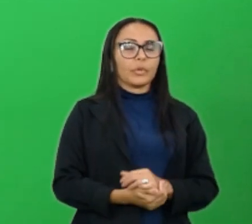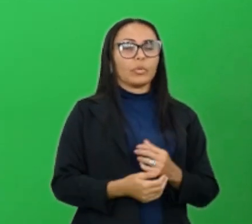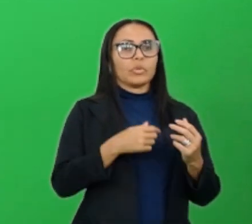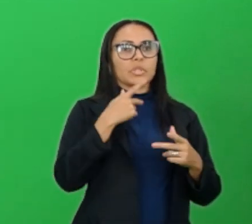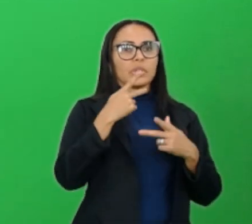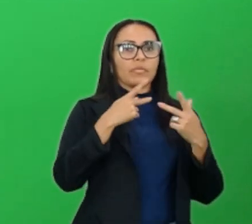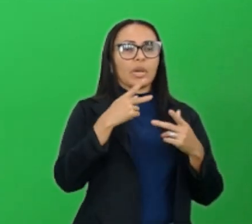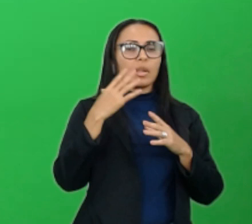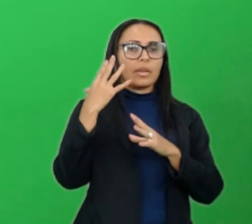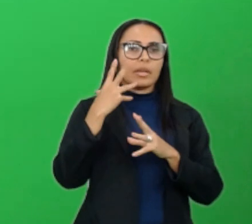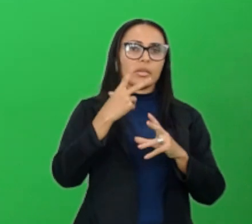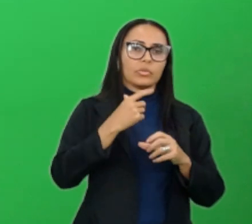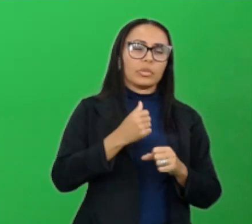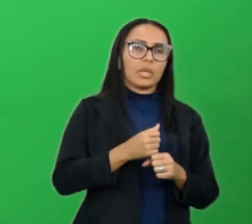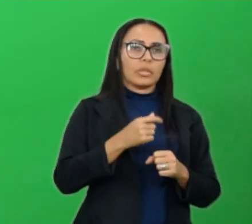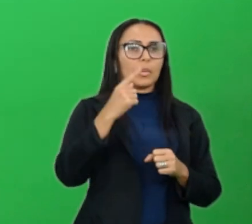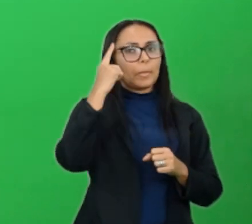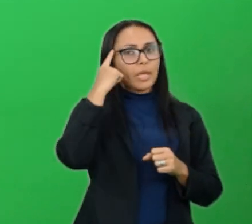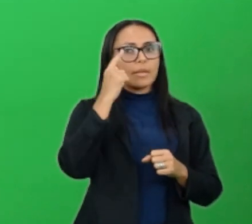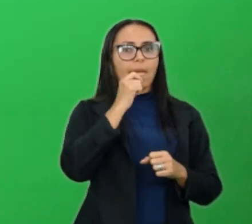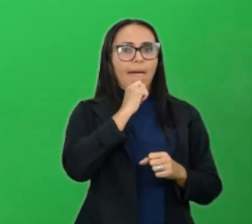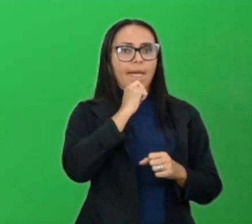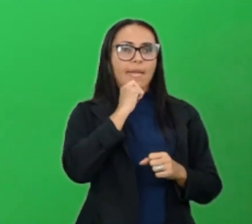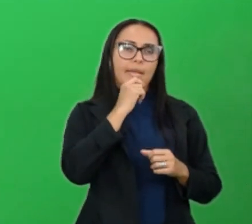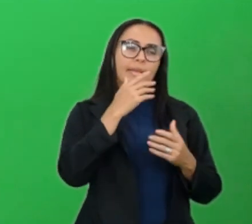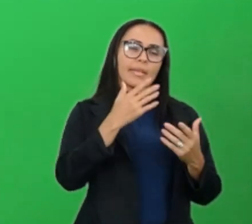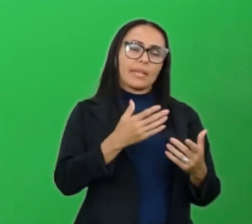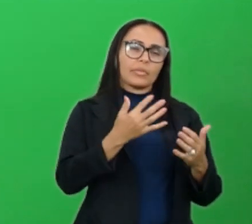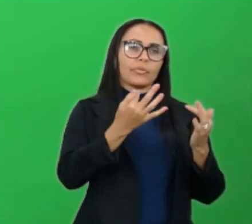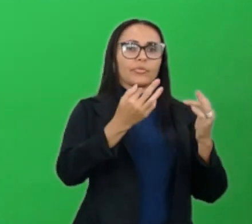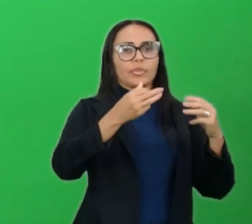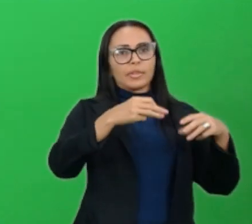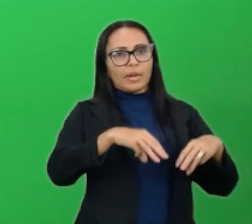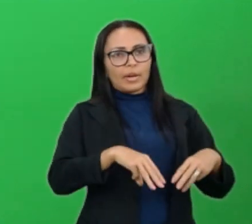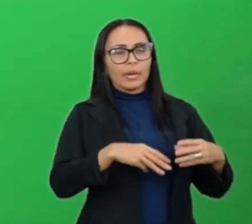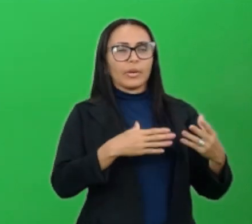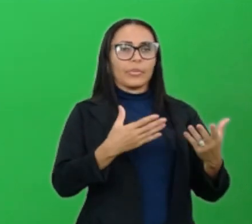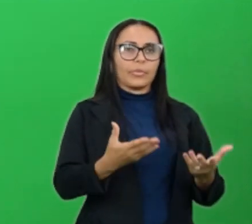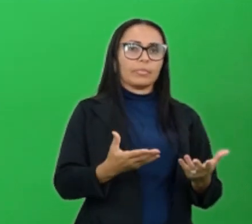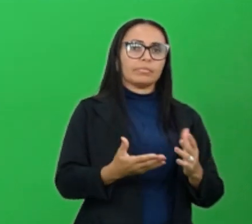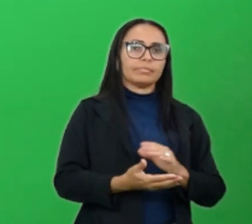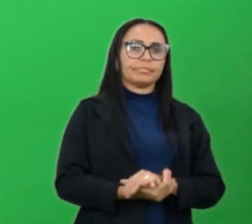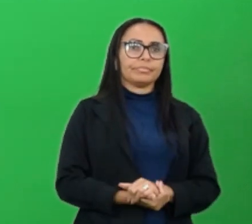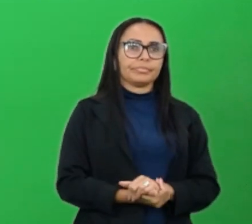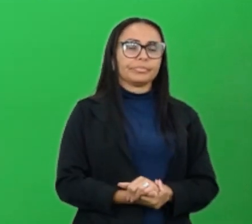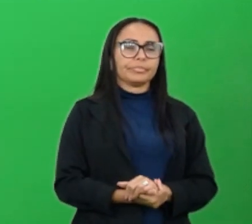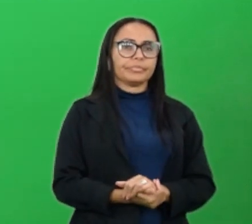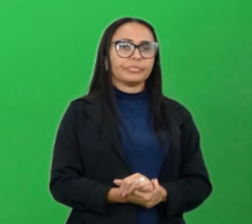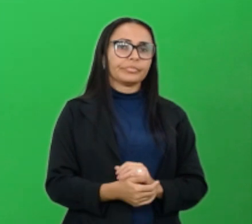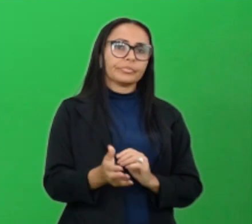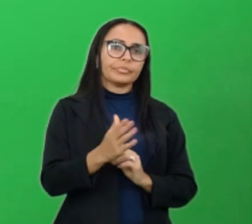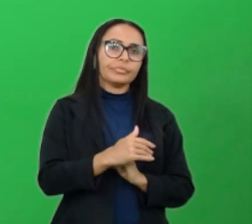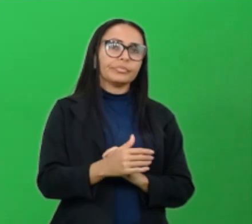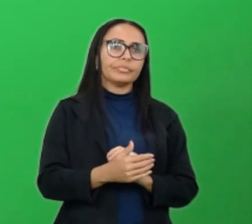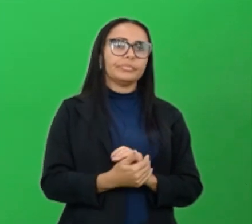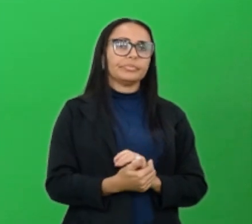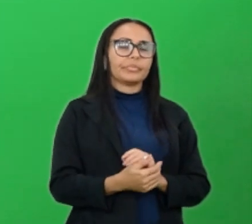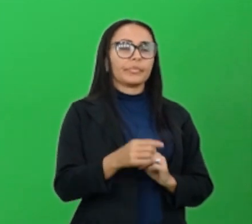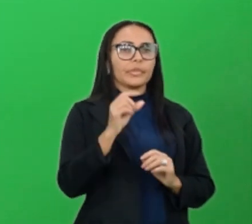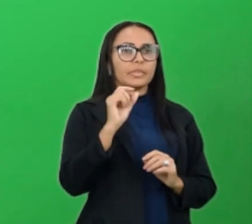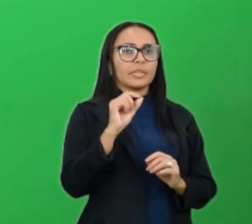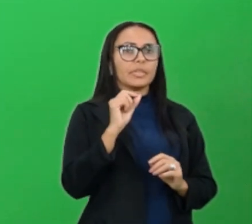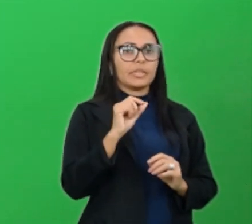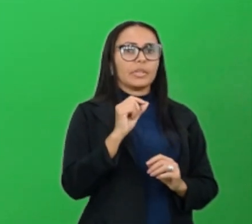pensa em saída, né, em conclusão, naquilo que é produzido. Então vamos lá. O que seria um indicador de